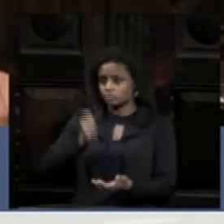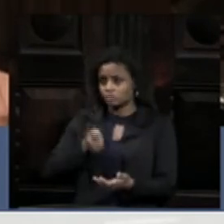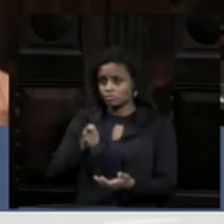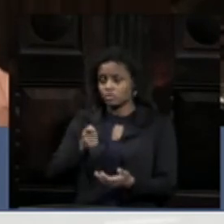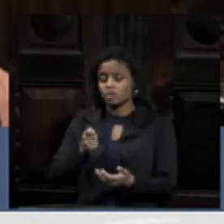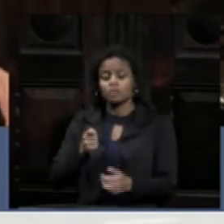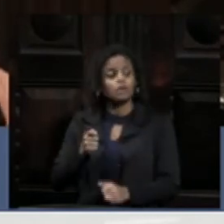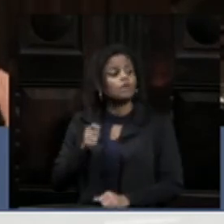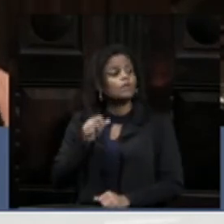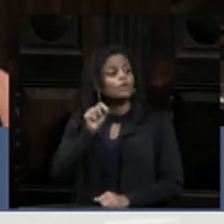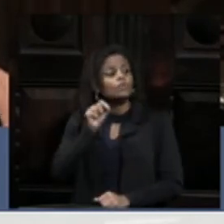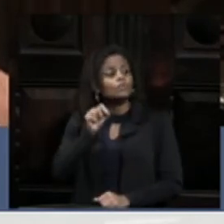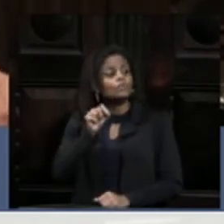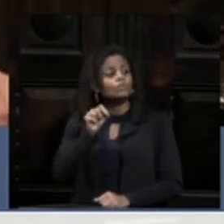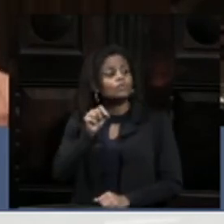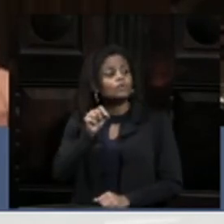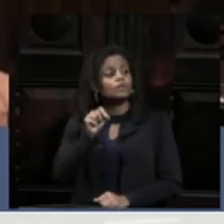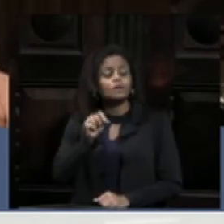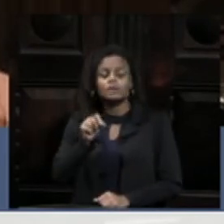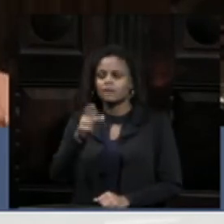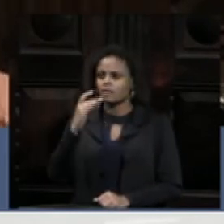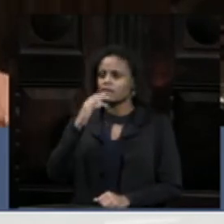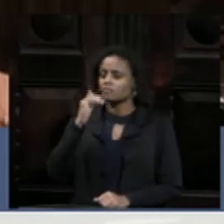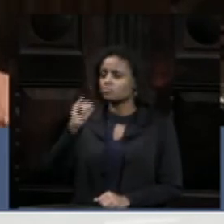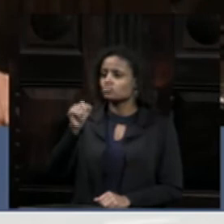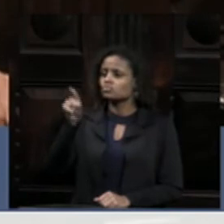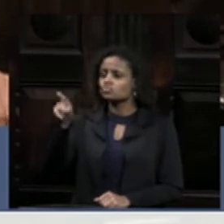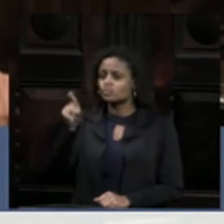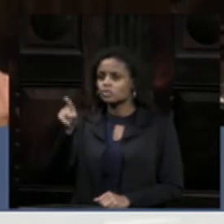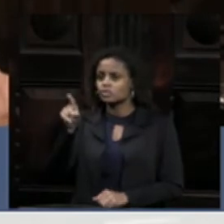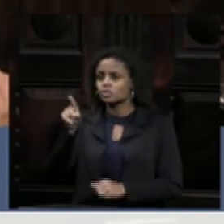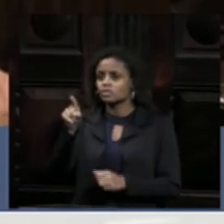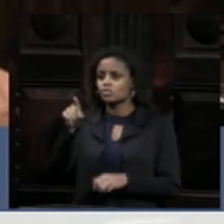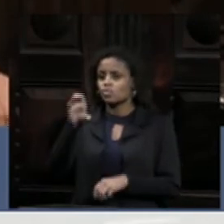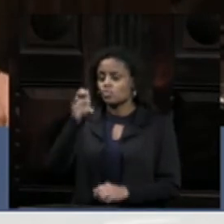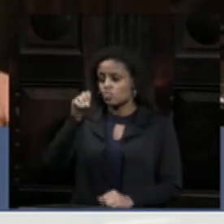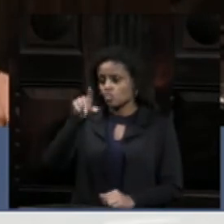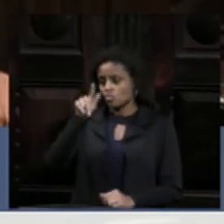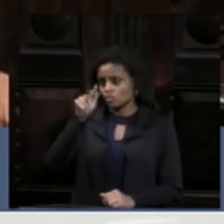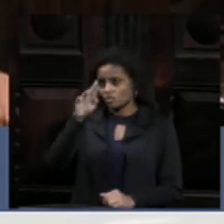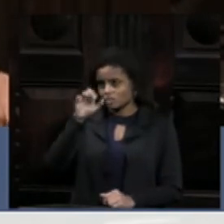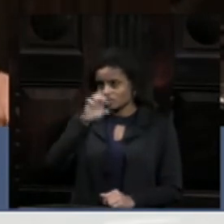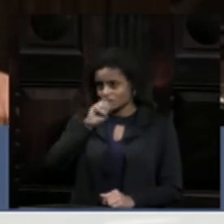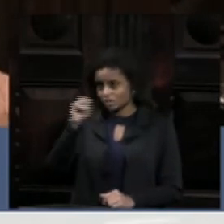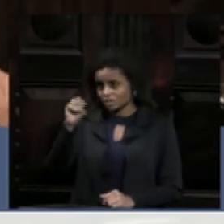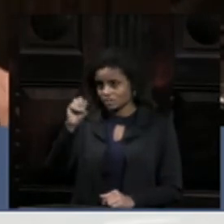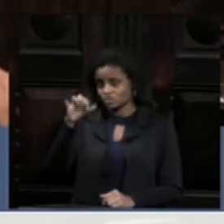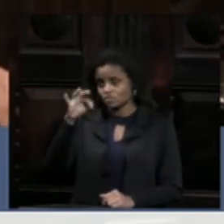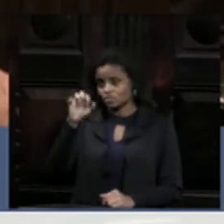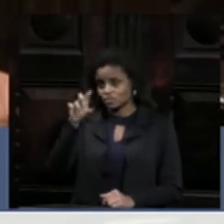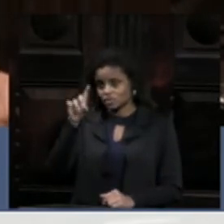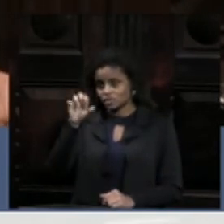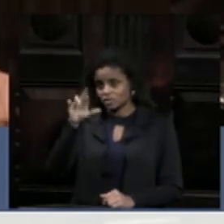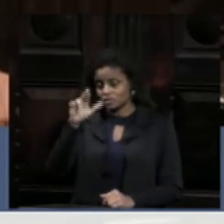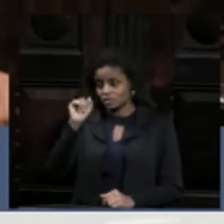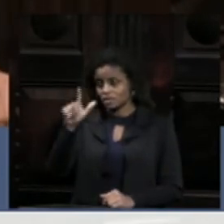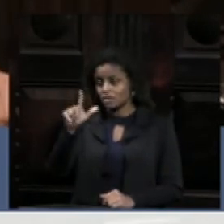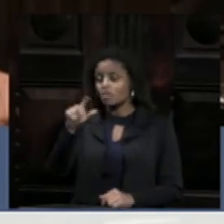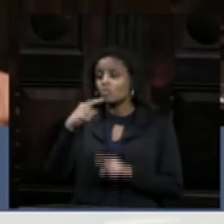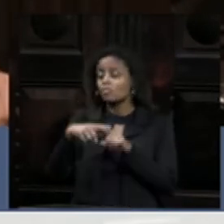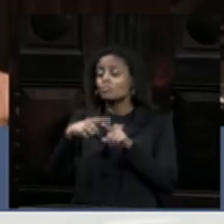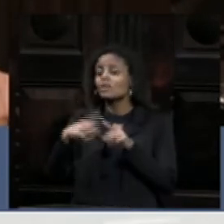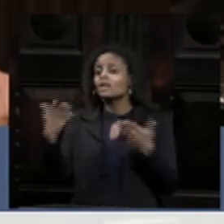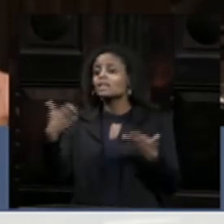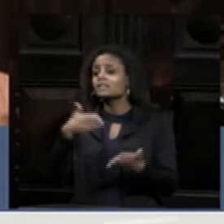Nacional em inadimplência, porque até hoje não